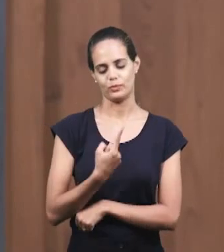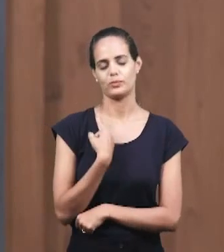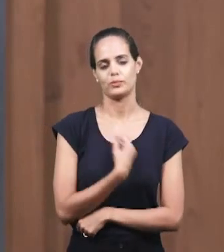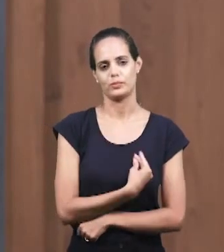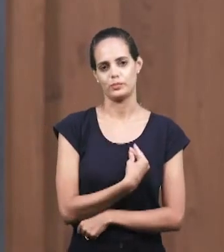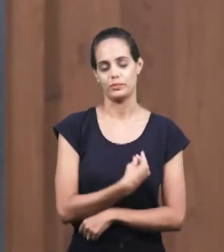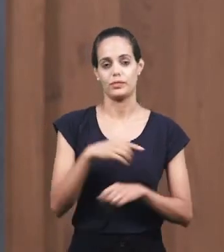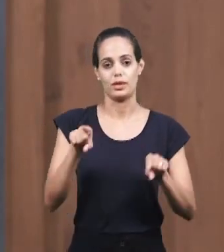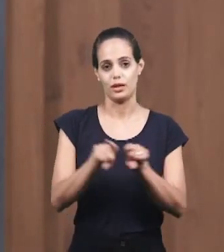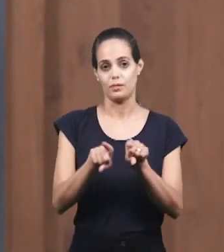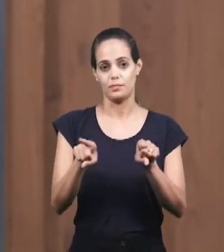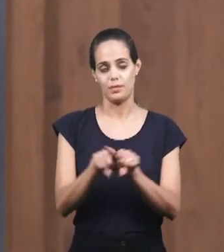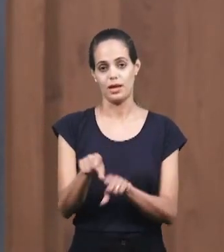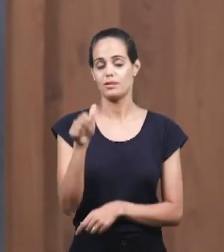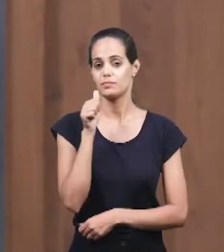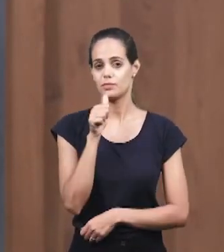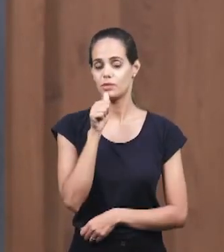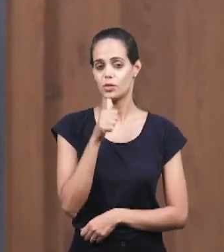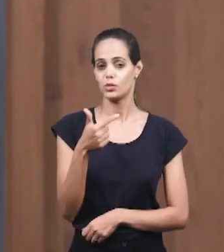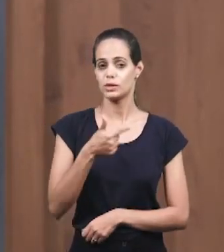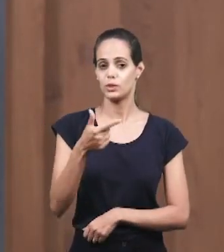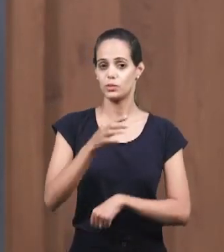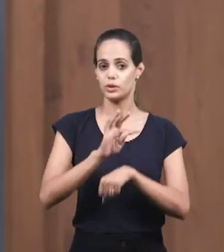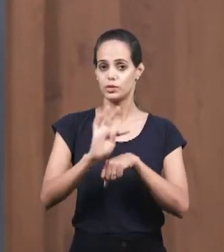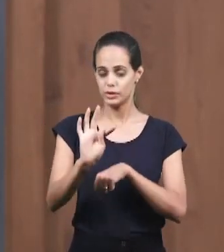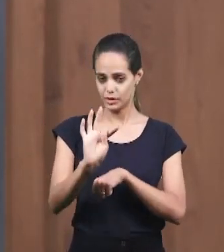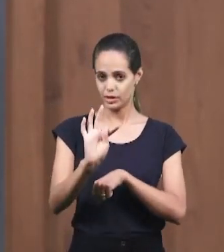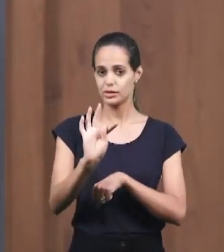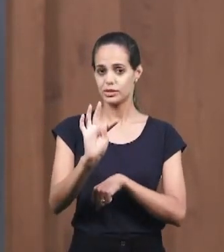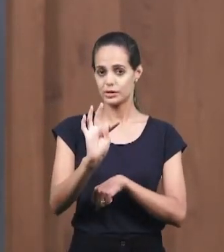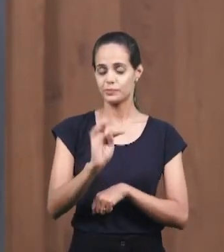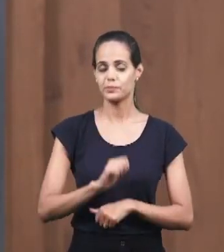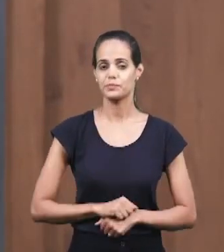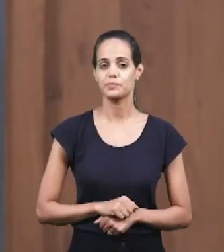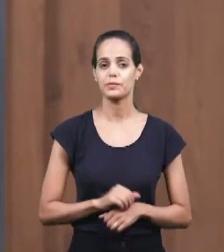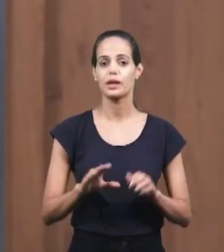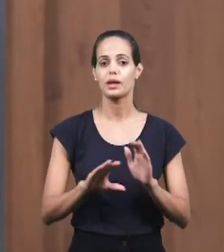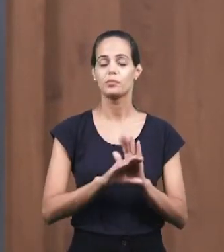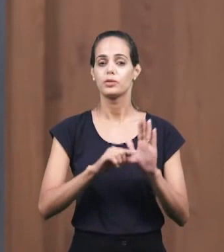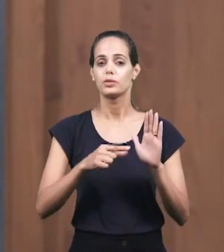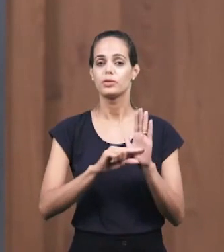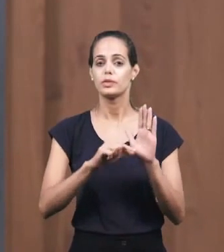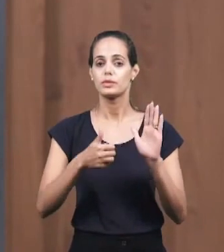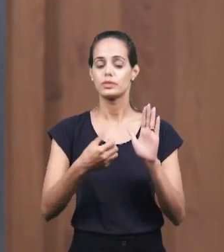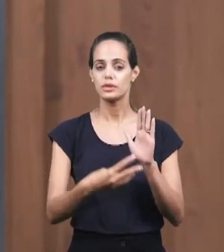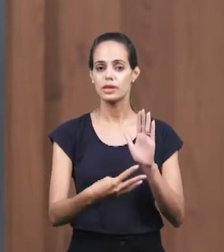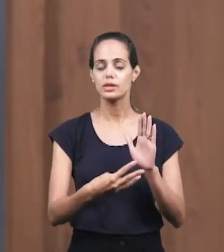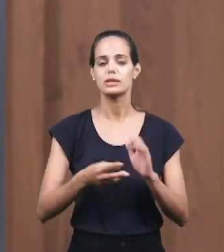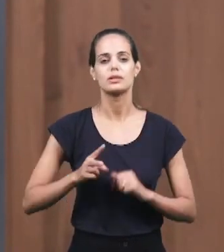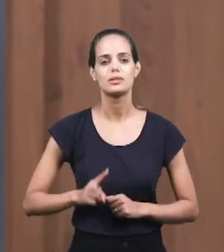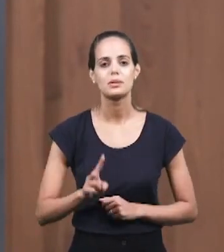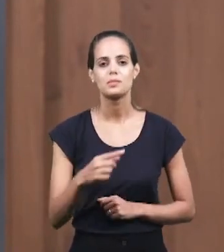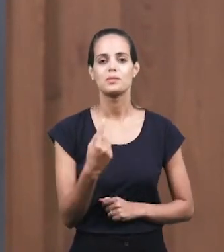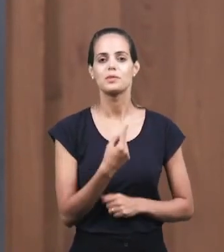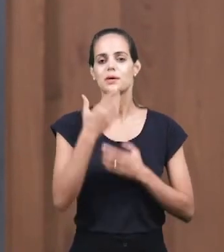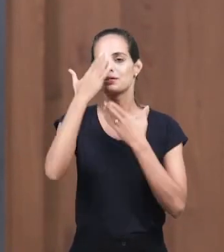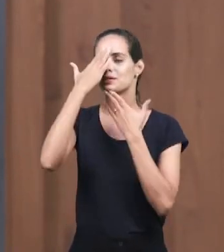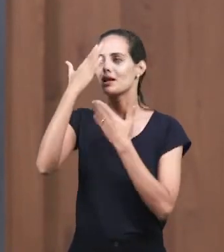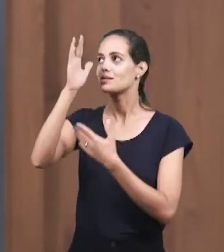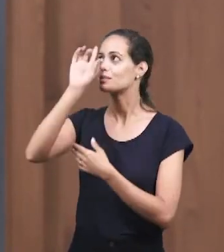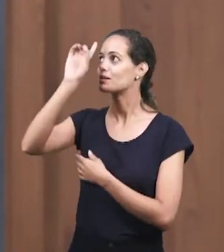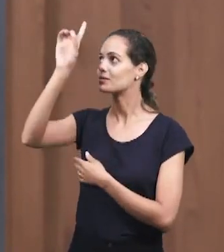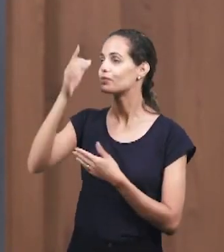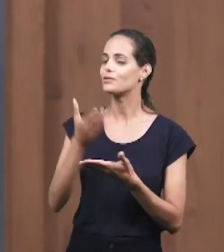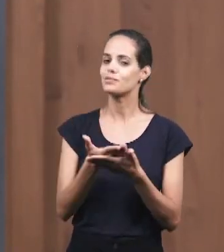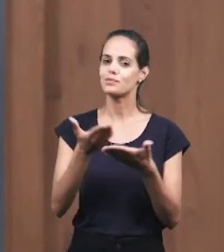também, a irmã citou, 2 Tessalonicenses, capítulo 2, verso 13. Mas devemos sempre dar graças a